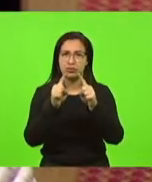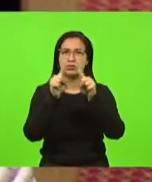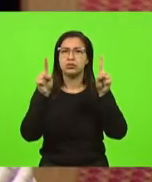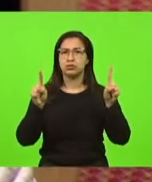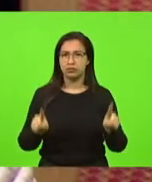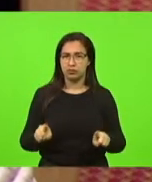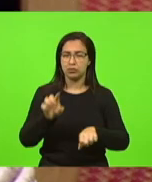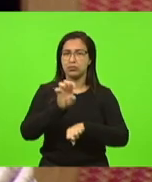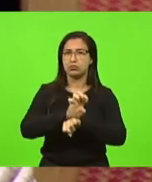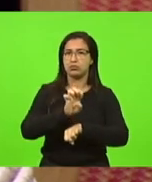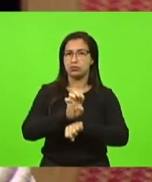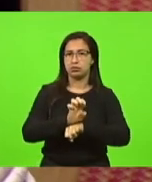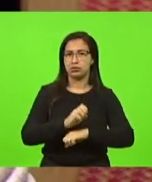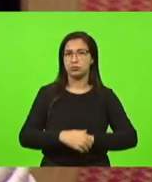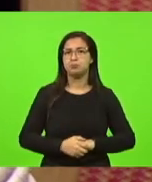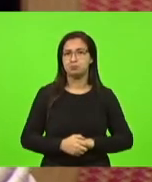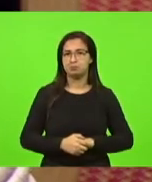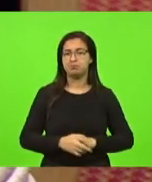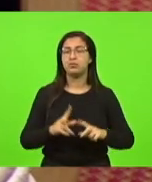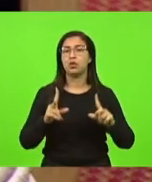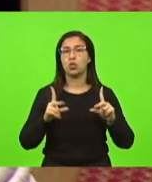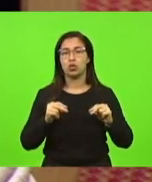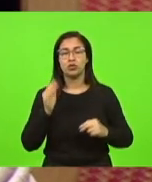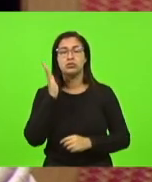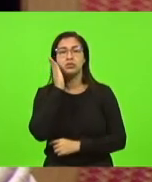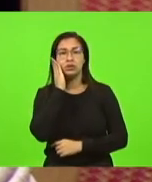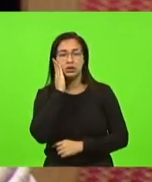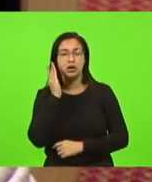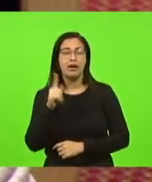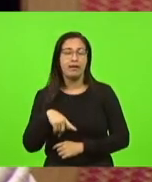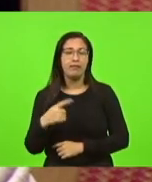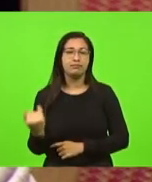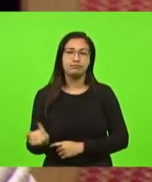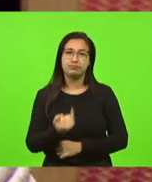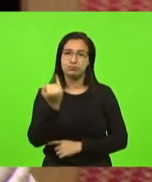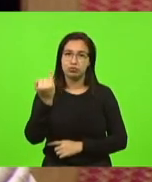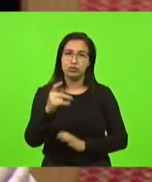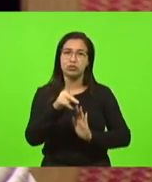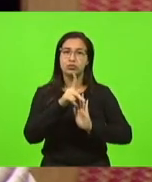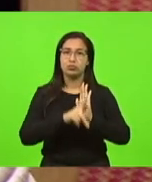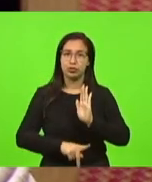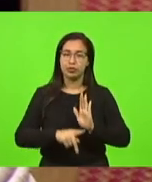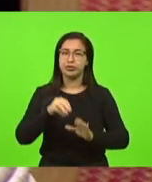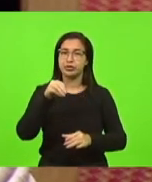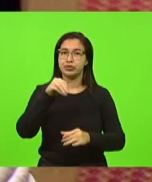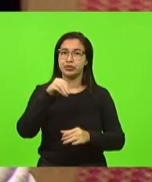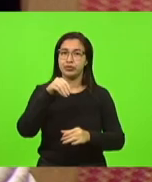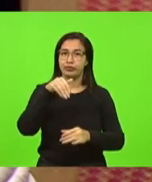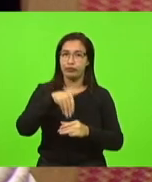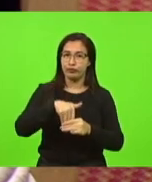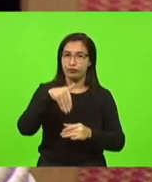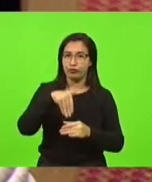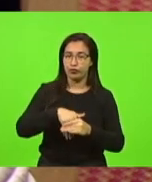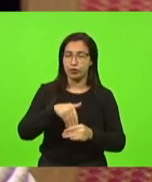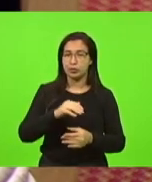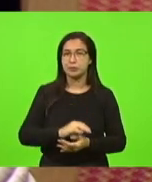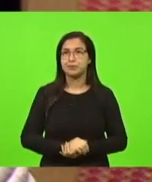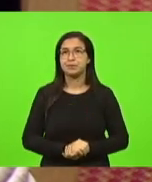do Estado, reconheço a importância desses projetos que estão sendo votados,